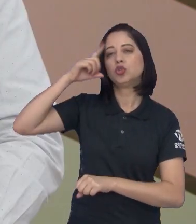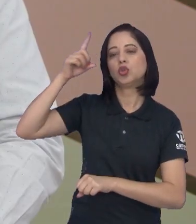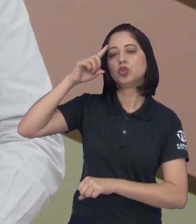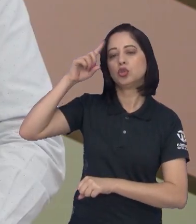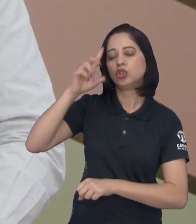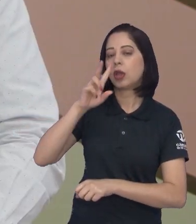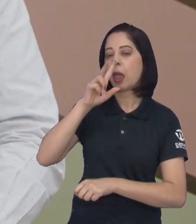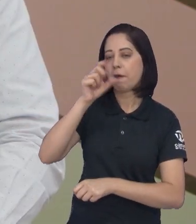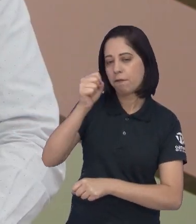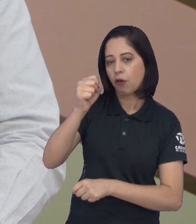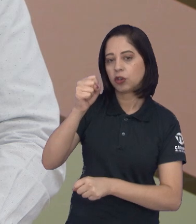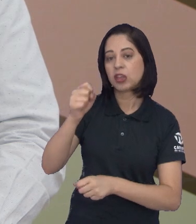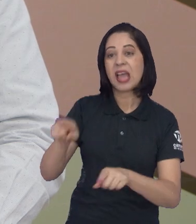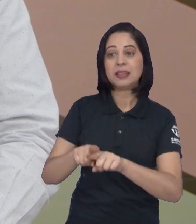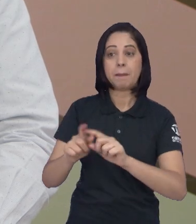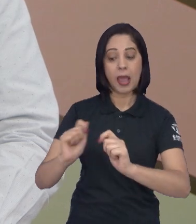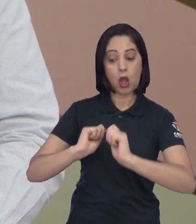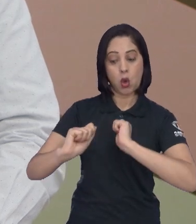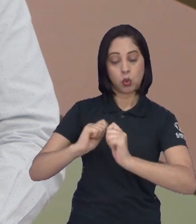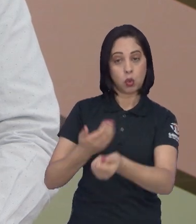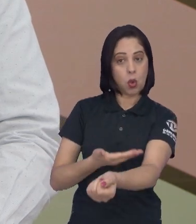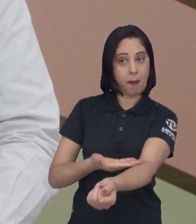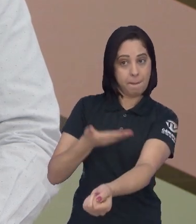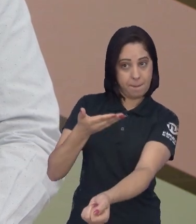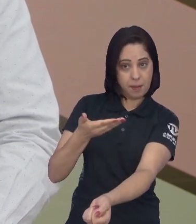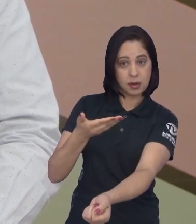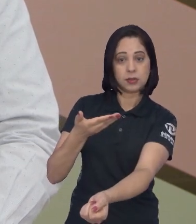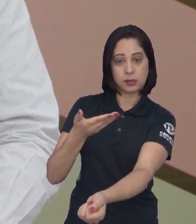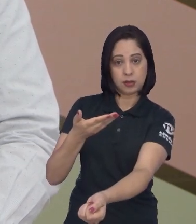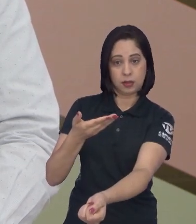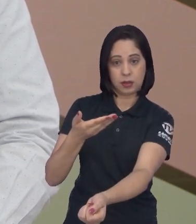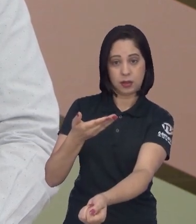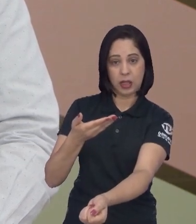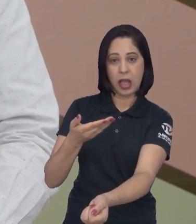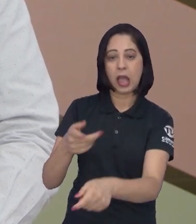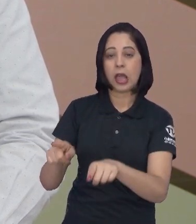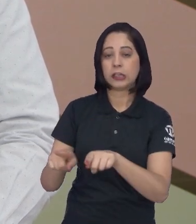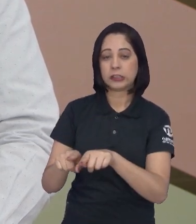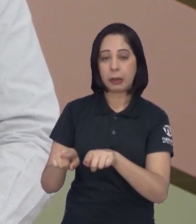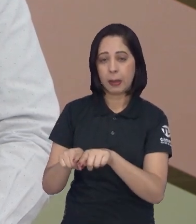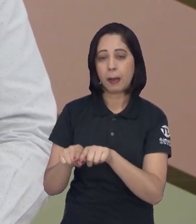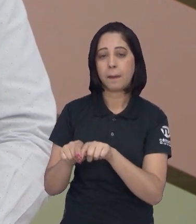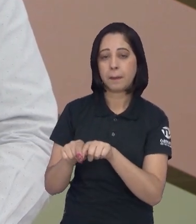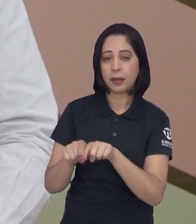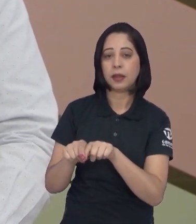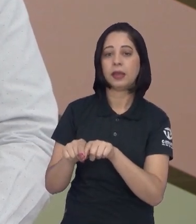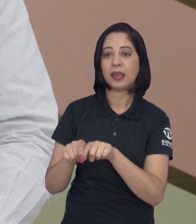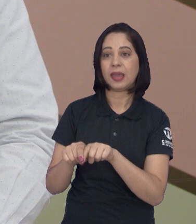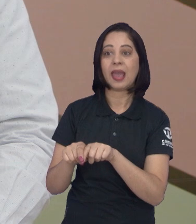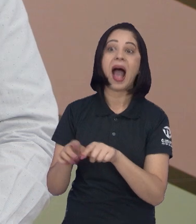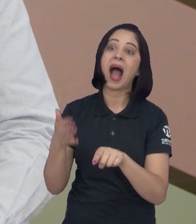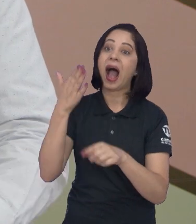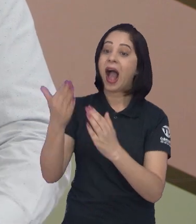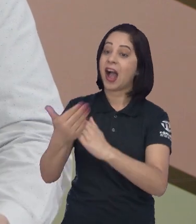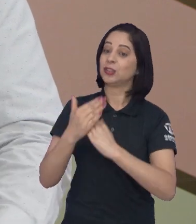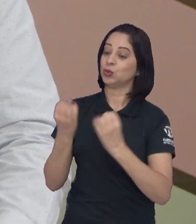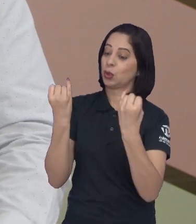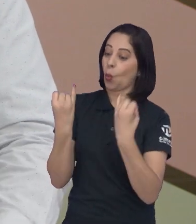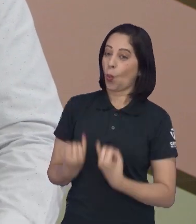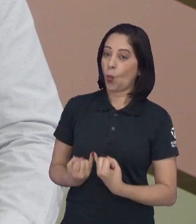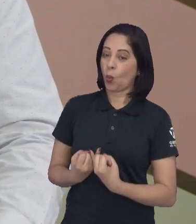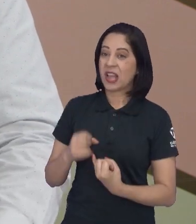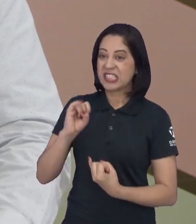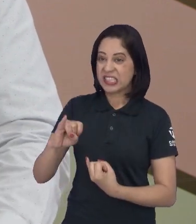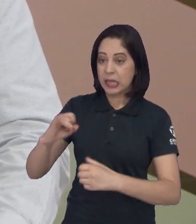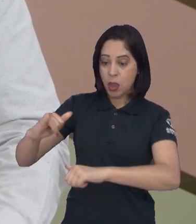ajuda no controle não só da pressão mas também eh uma perda de peso a obesidade é uma